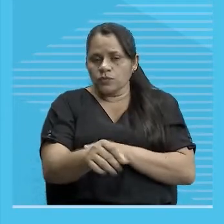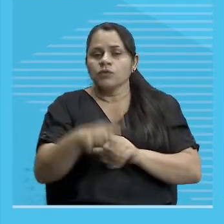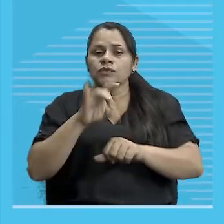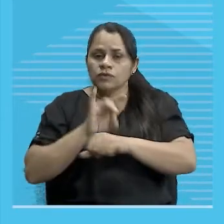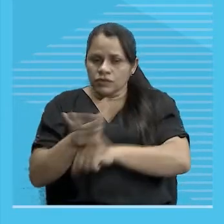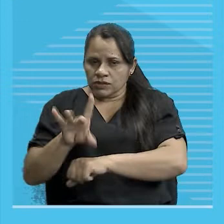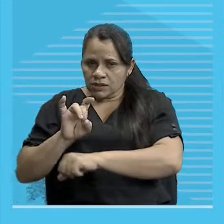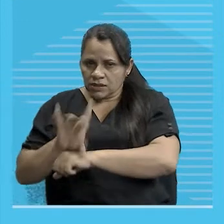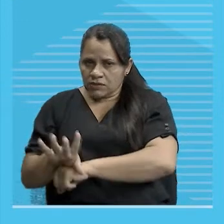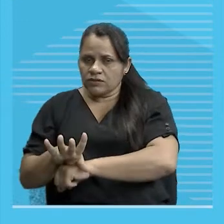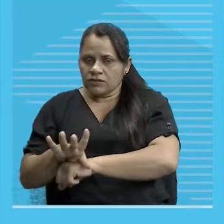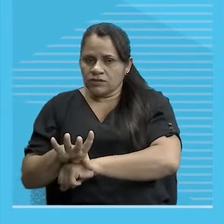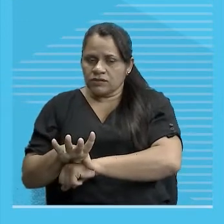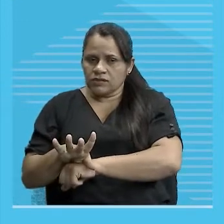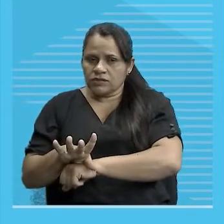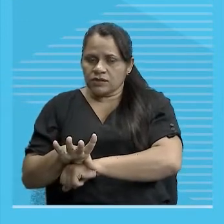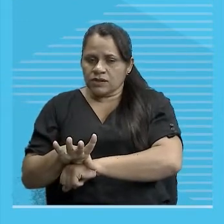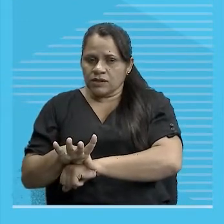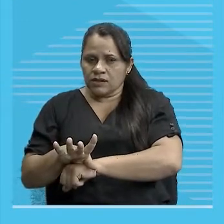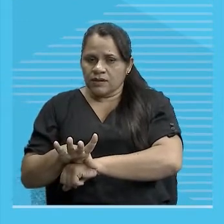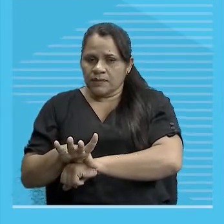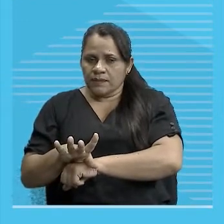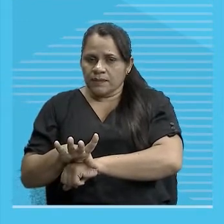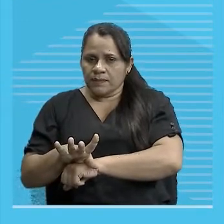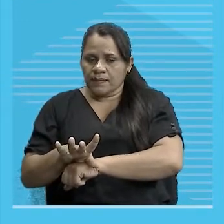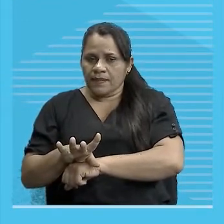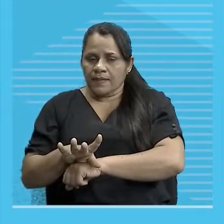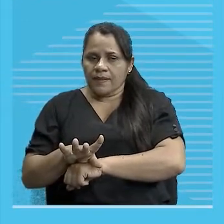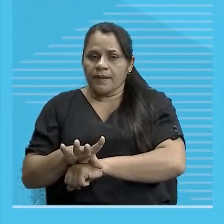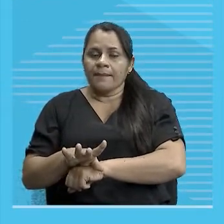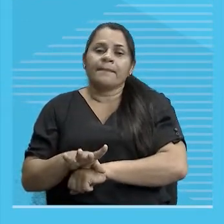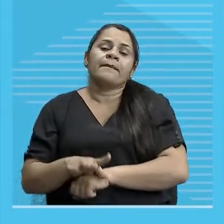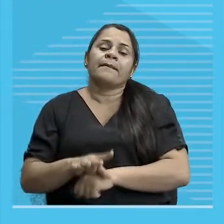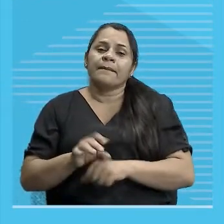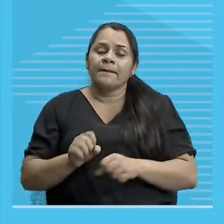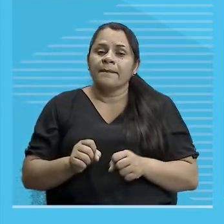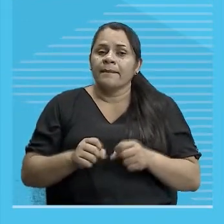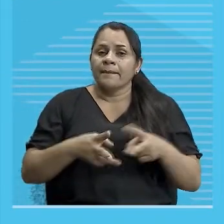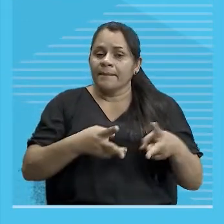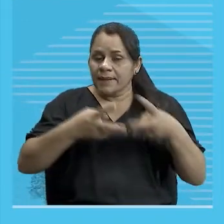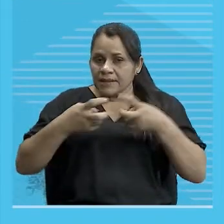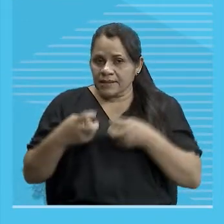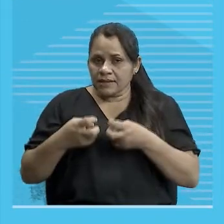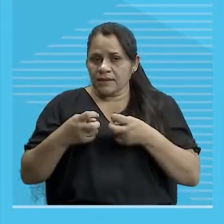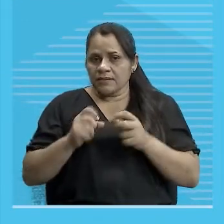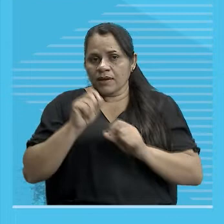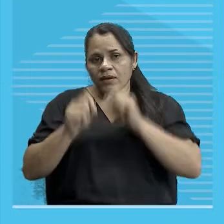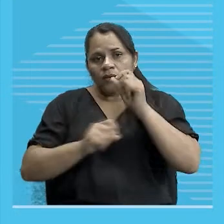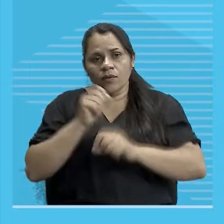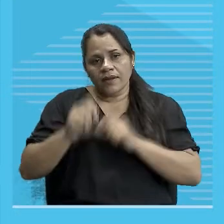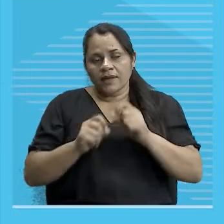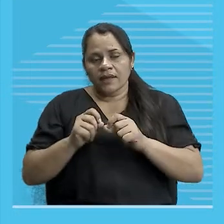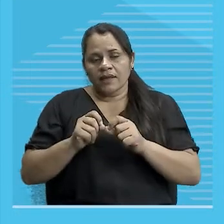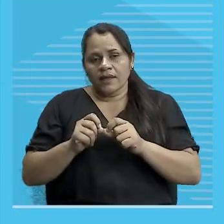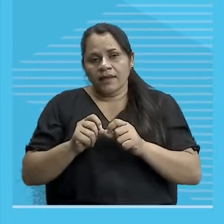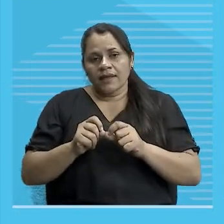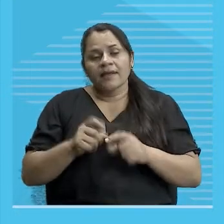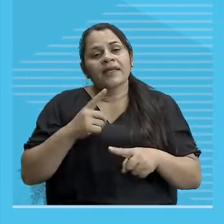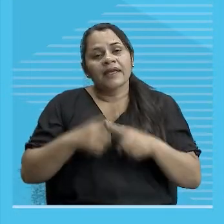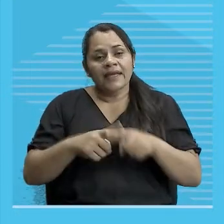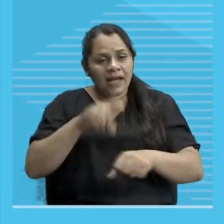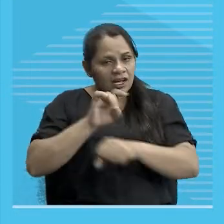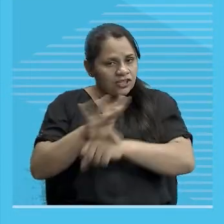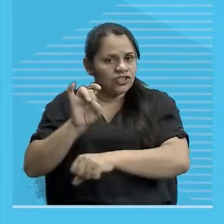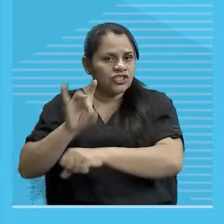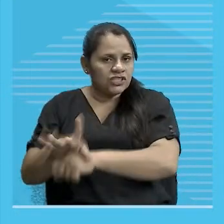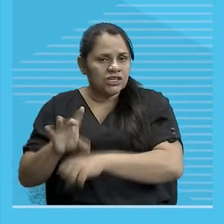essa dica. Embora eu lhes deva alertar, queridos estudantes, que ela pode falhar, tá? Em situações, ela